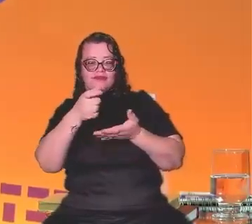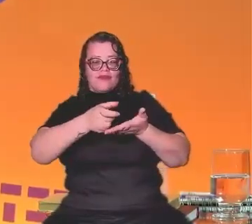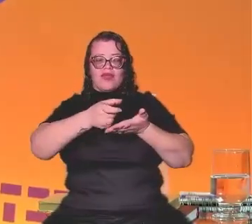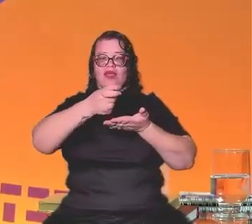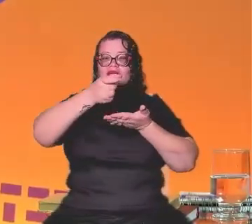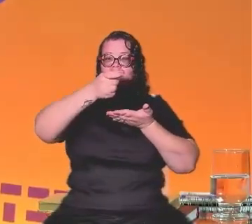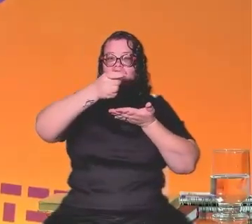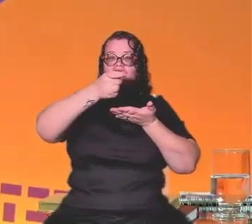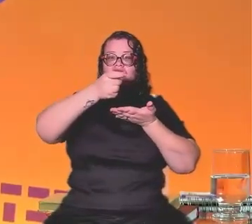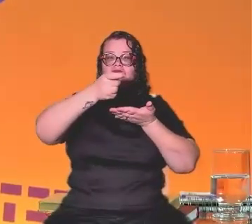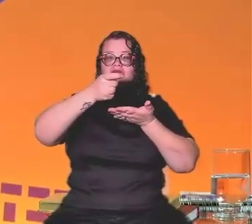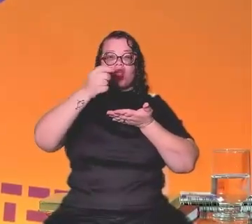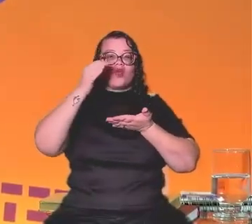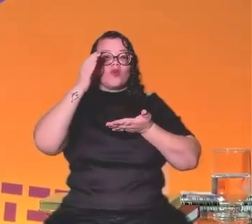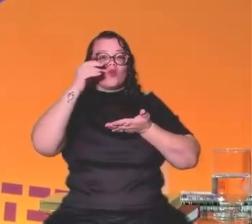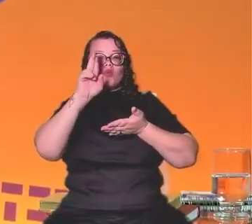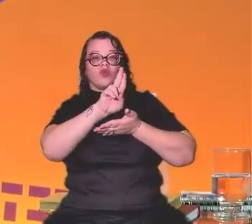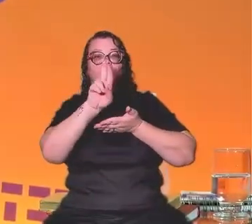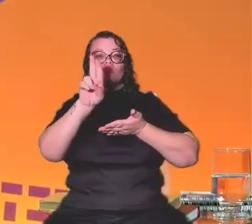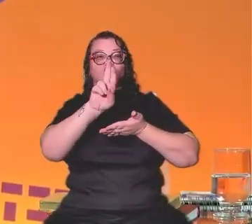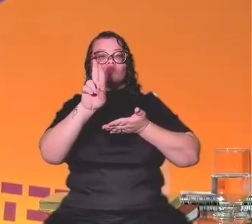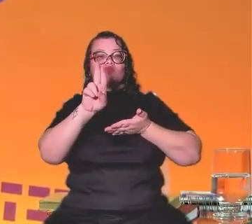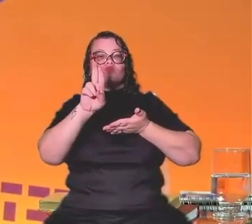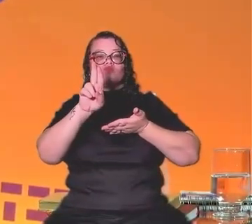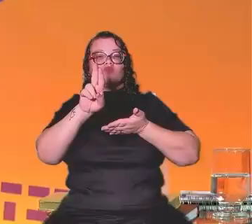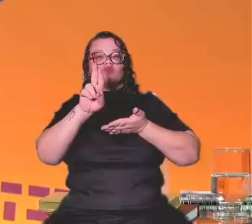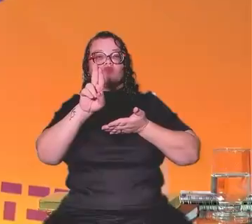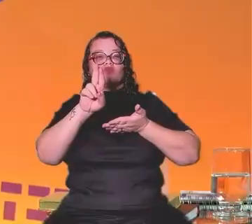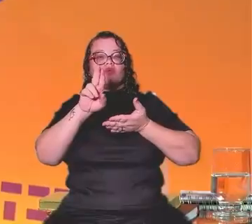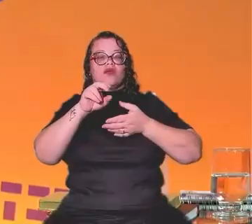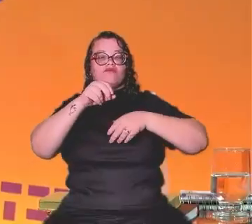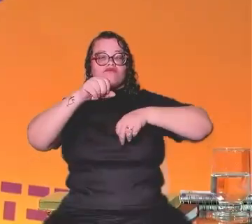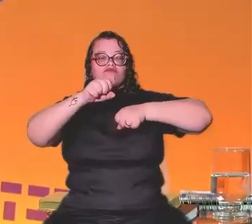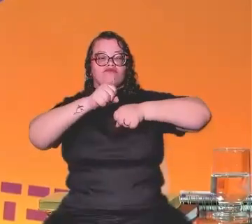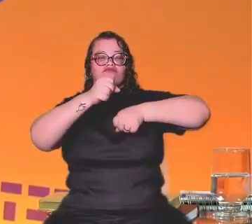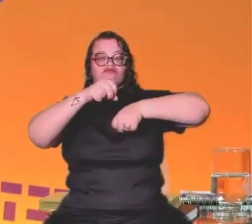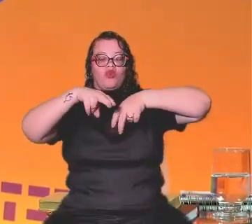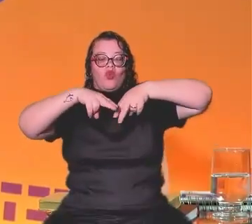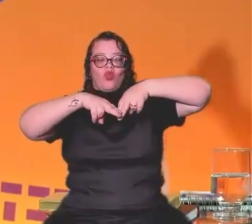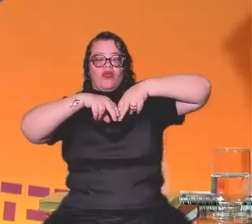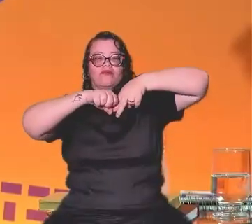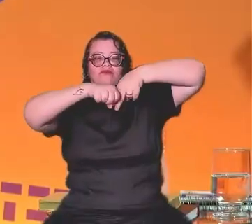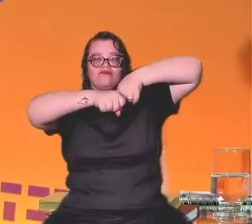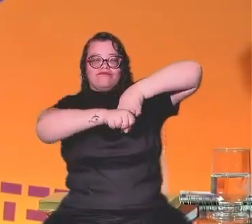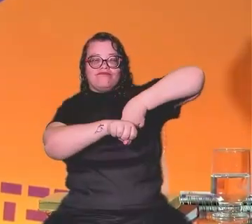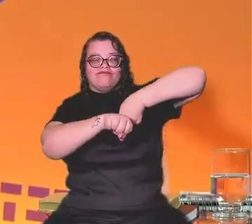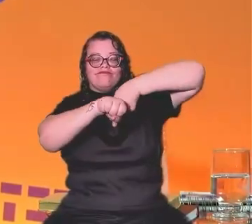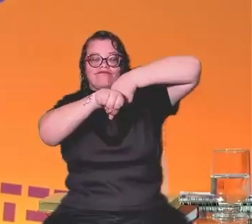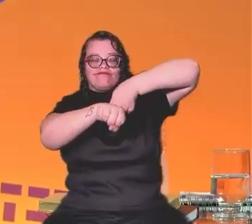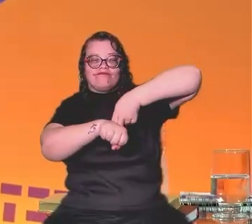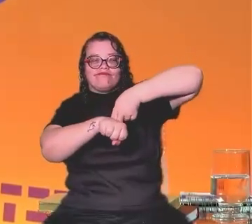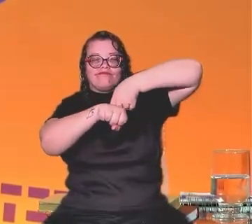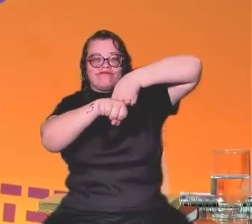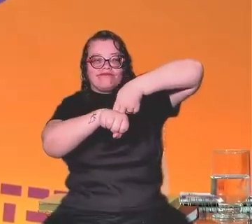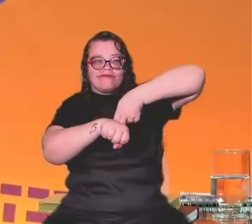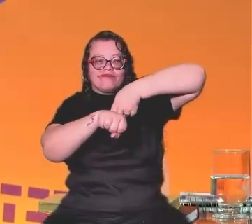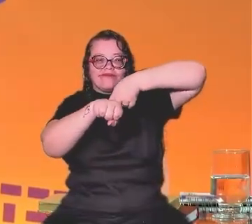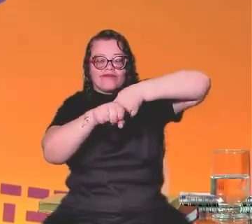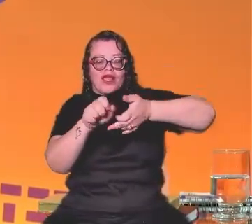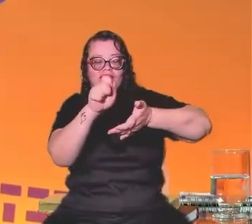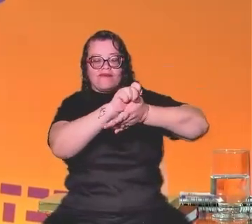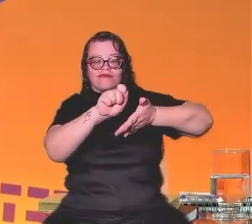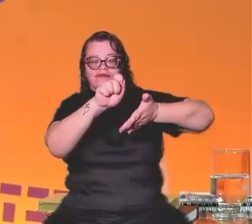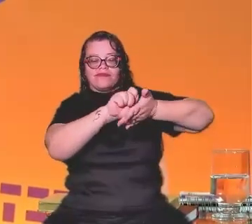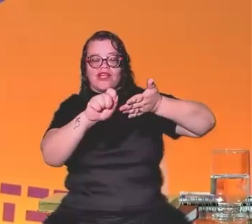Garrafinhas, chamam-se eles os trucidados com chumbos aos pés. E não mais como ficou escrito em livros